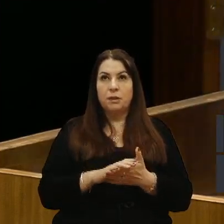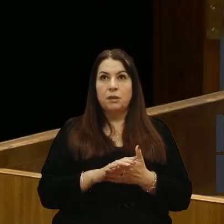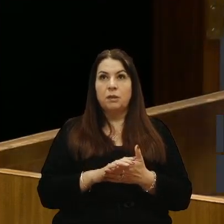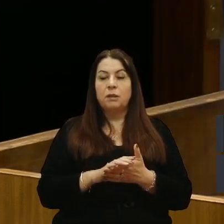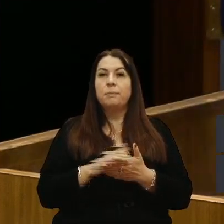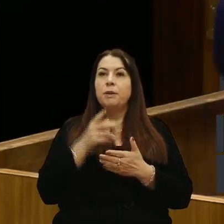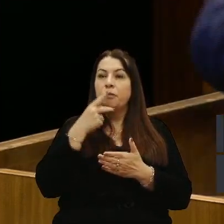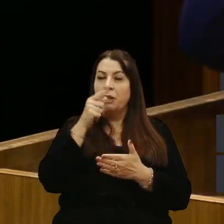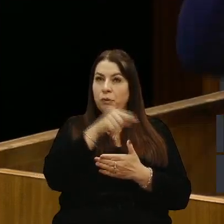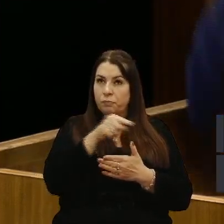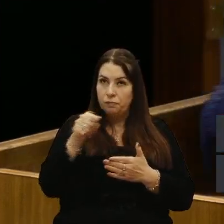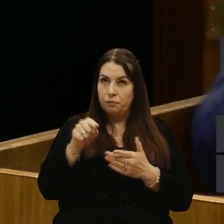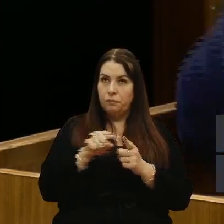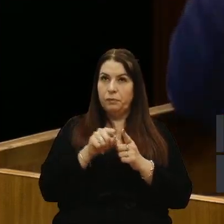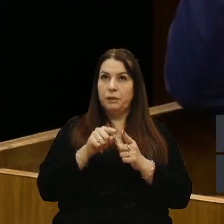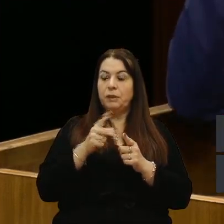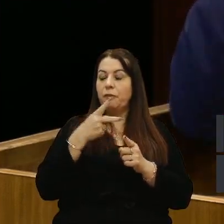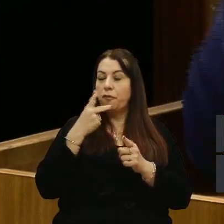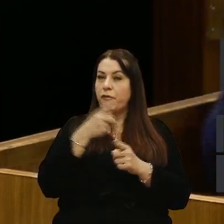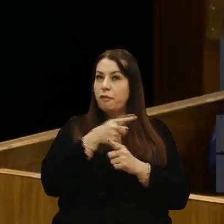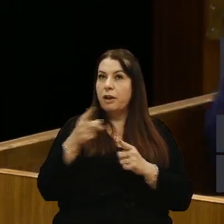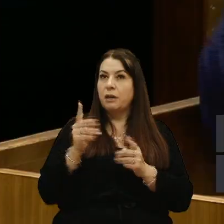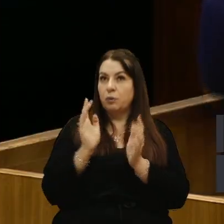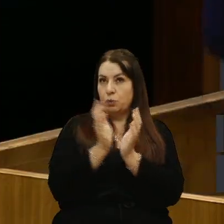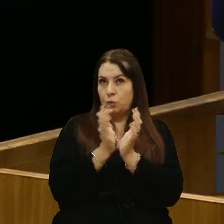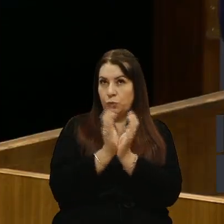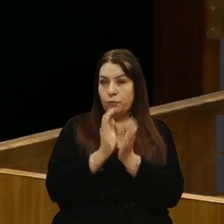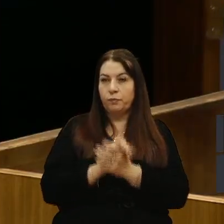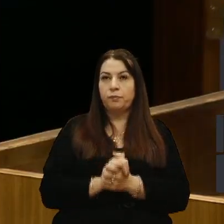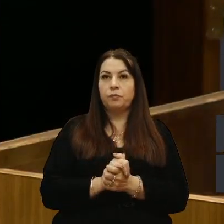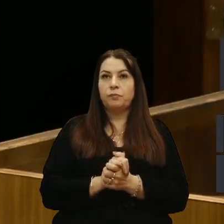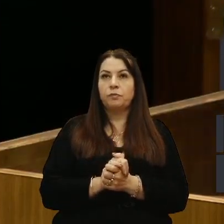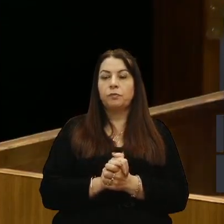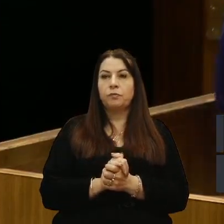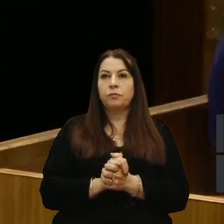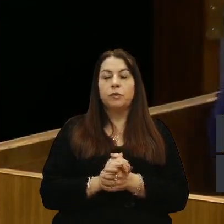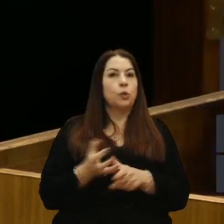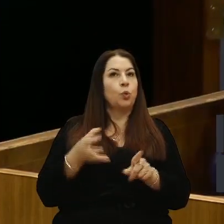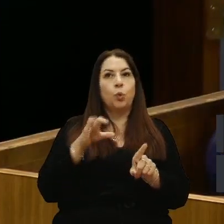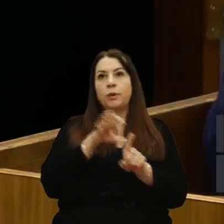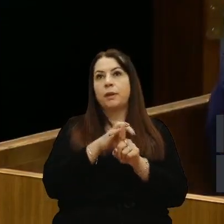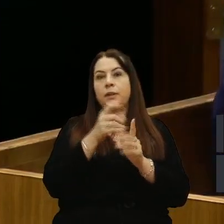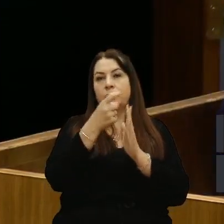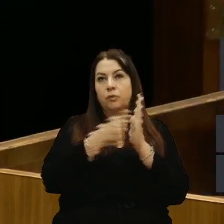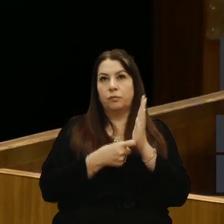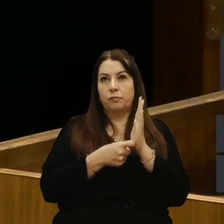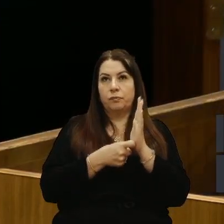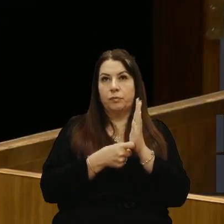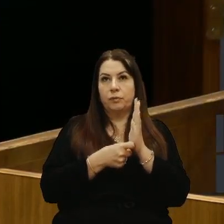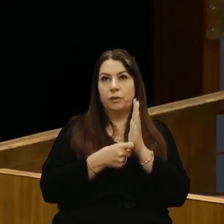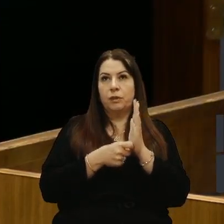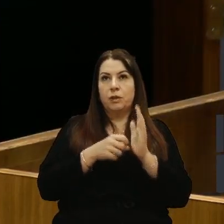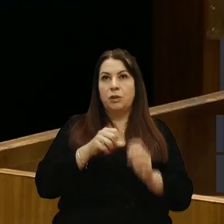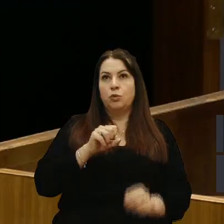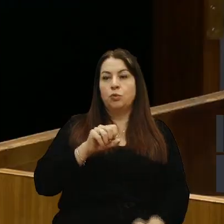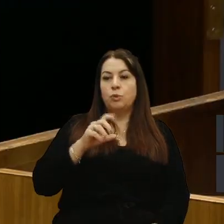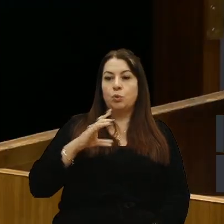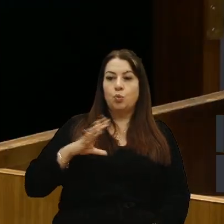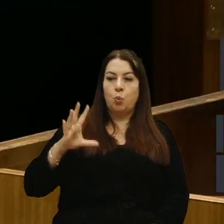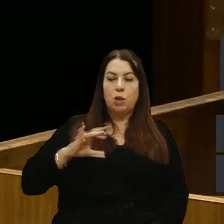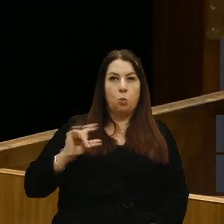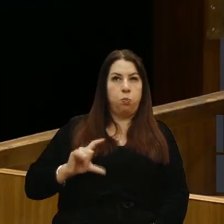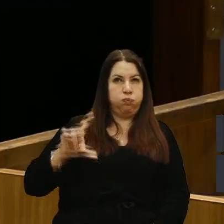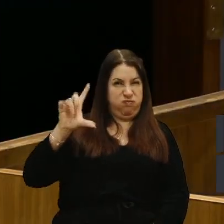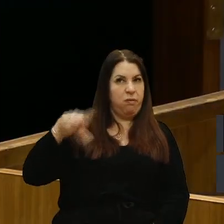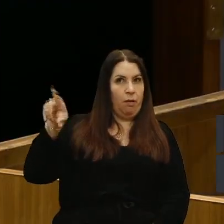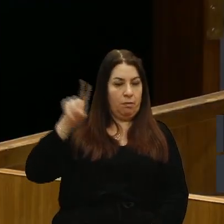se colocou aqui são manifestações dos colegas contrários à taxação dos super ricos. Esses